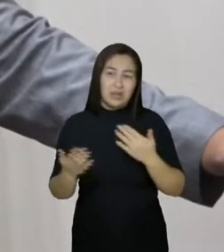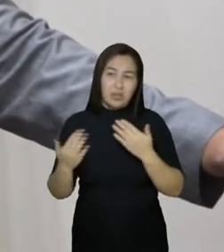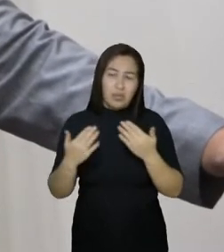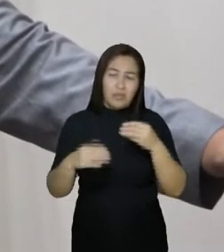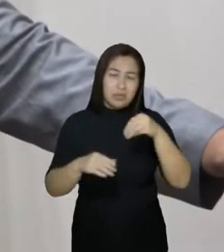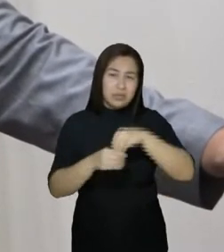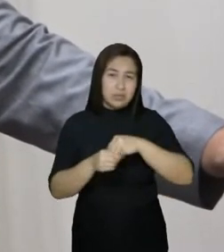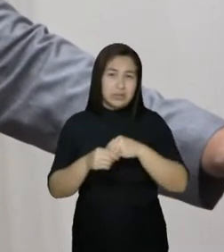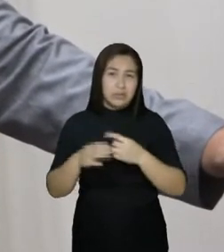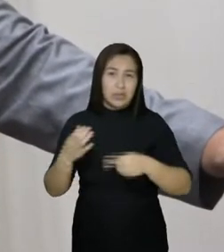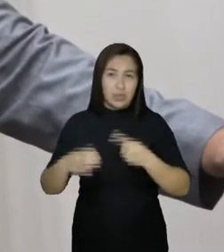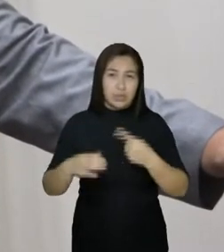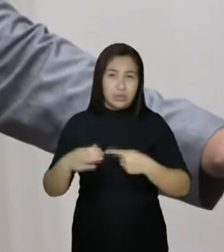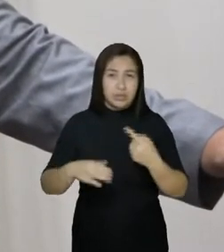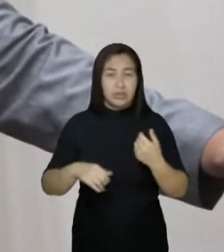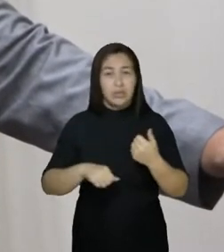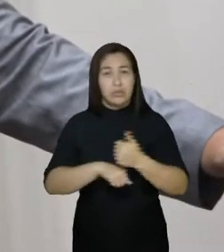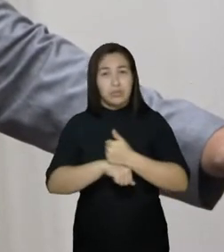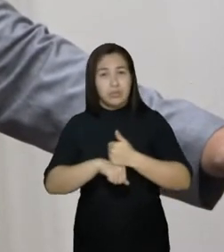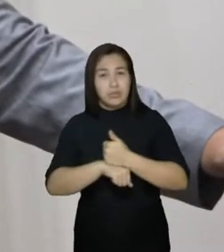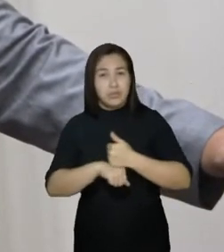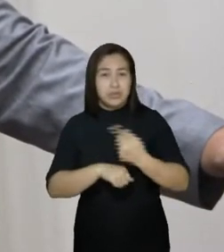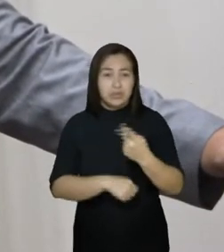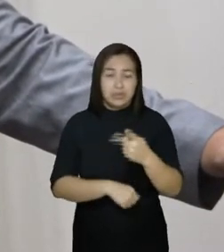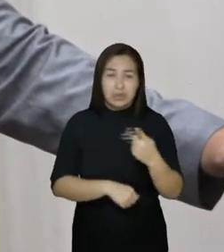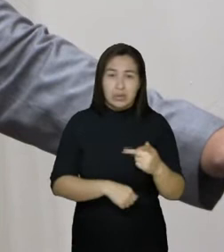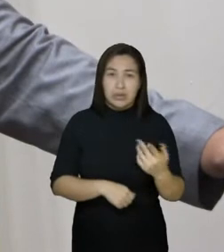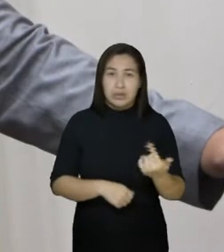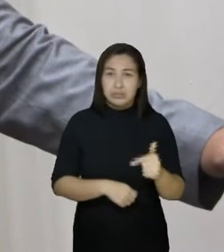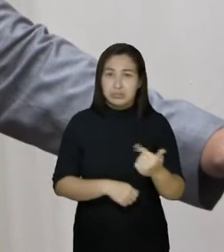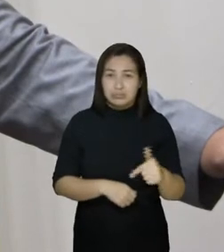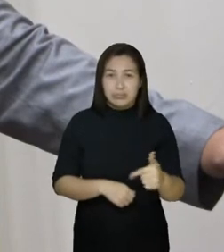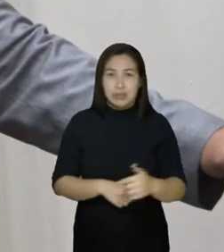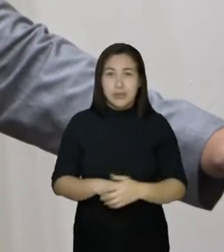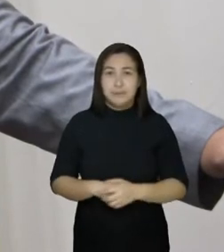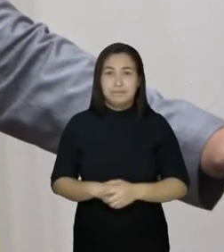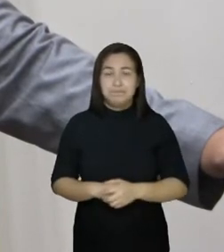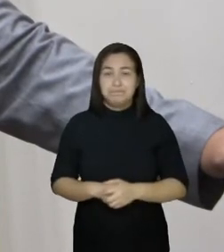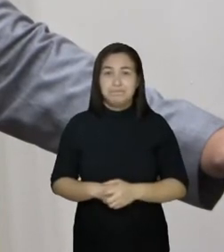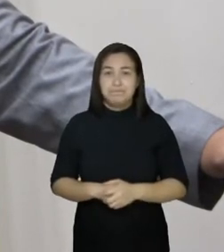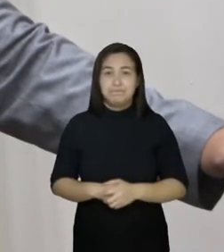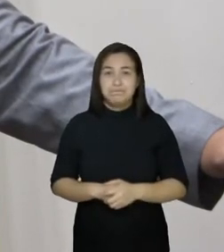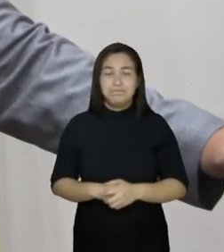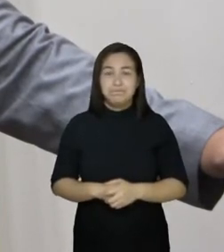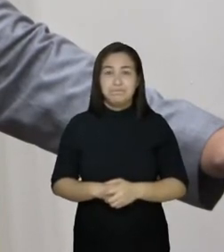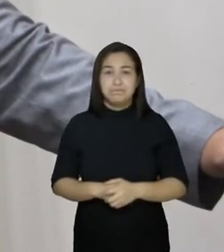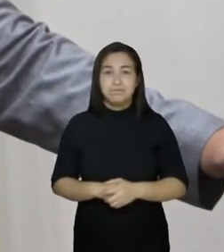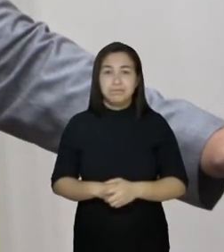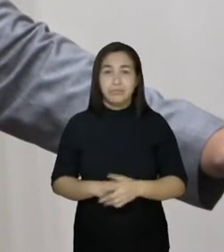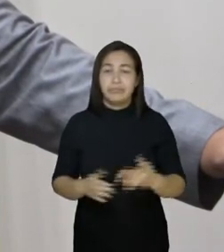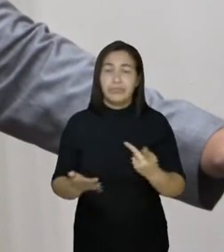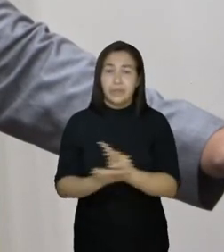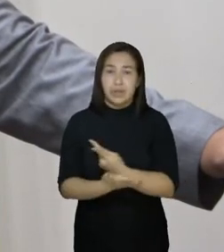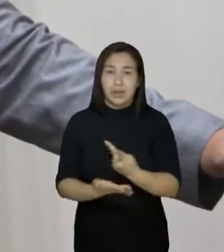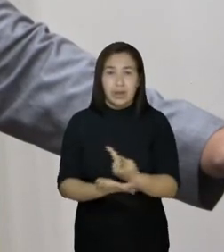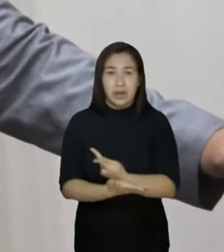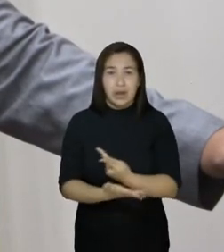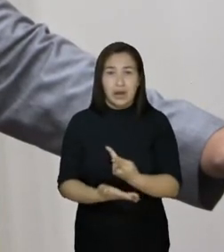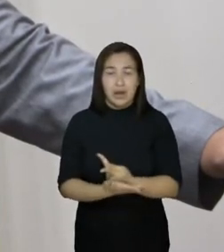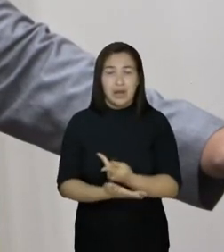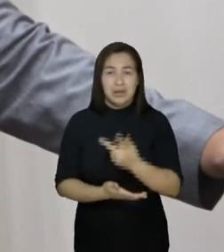não houve profissionalismo nas comissões, não houve profissionalismo nas comissões, um erro